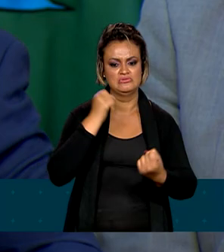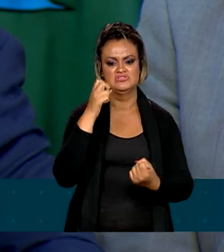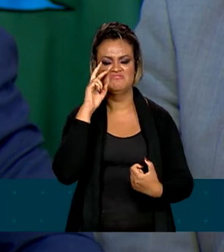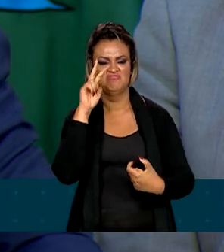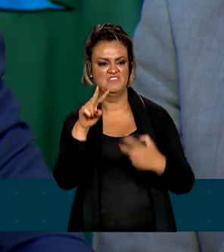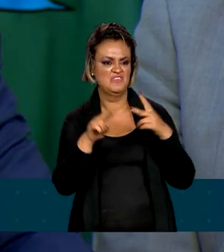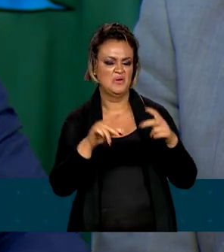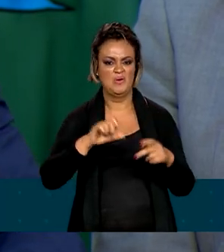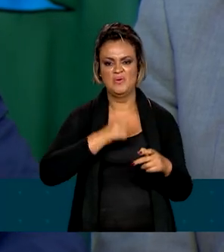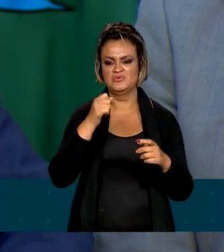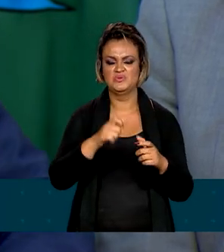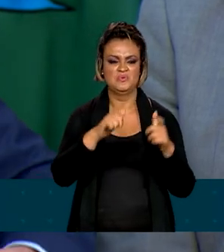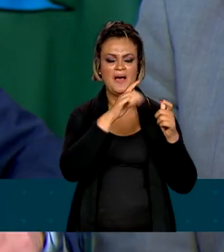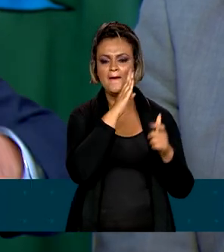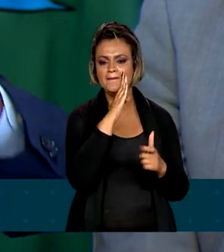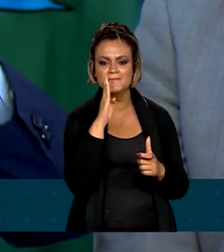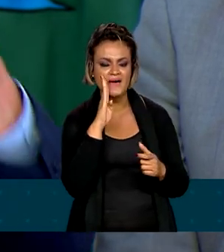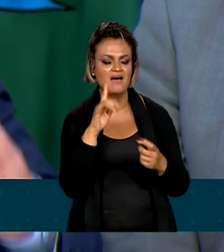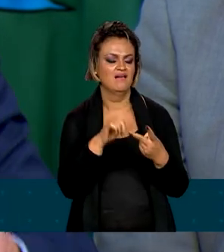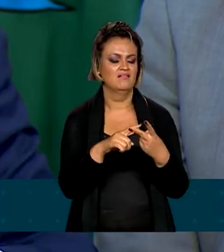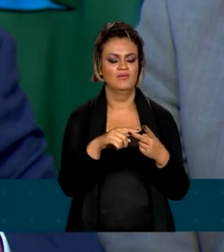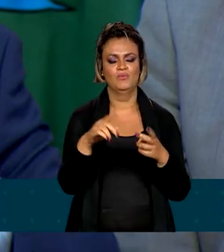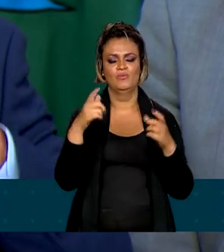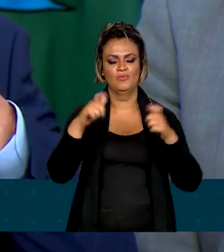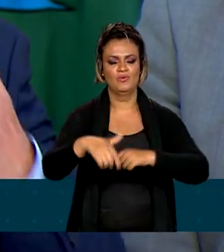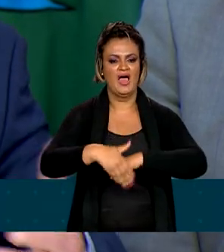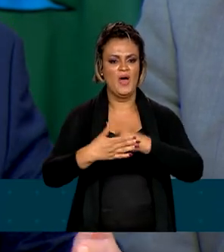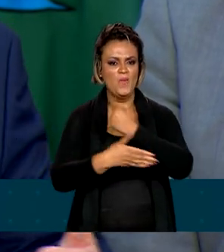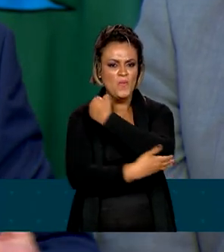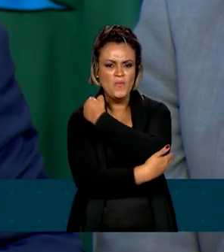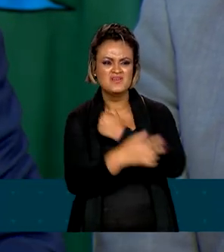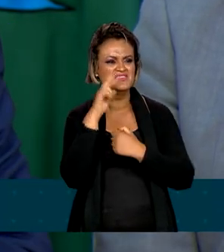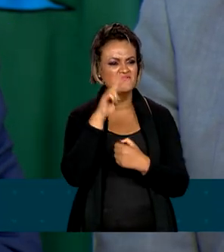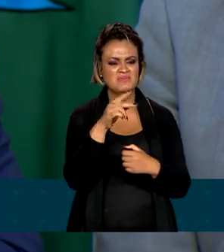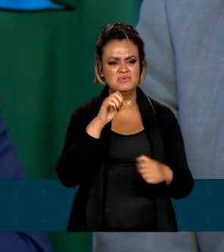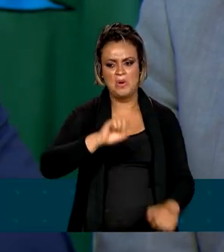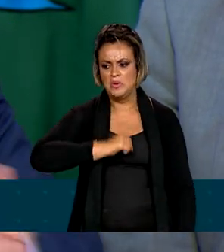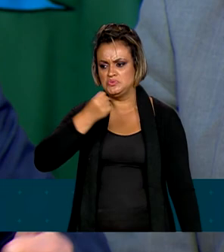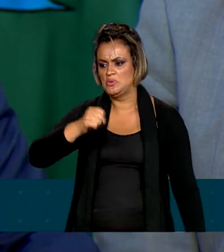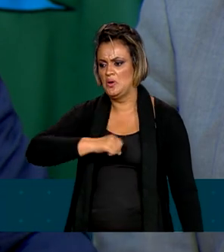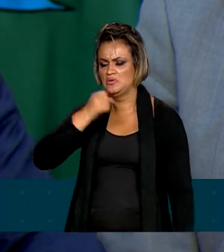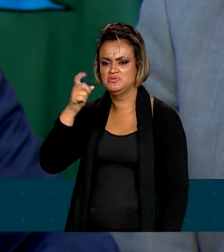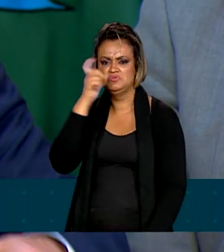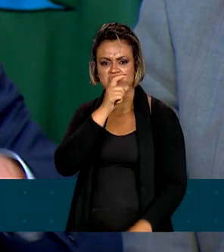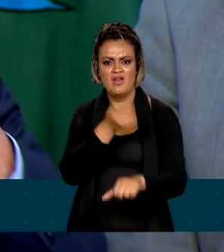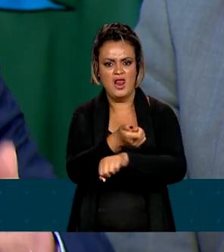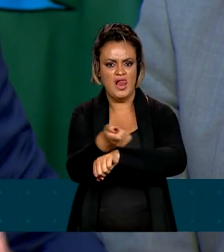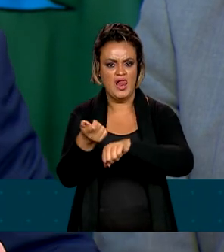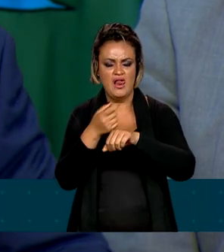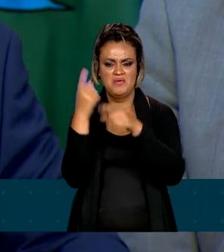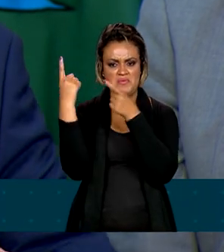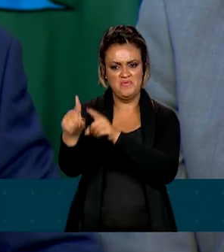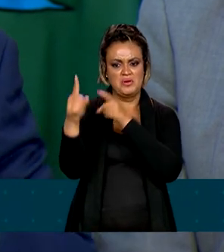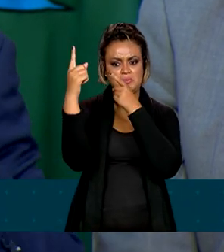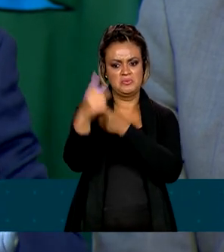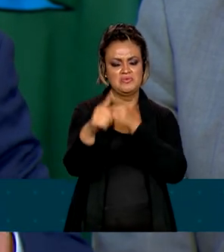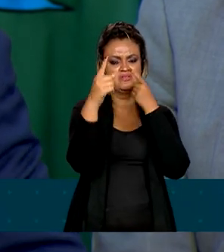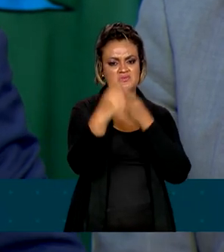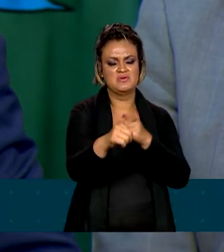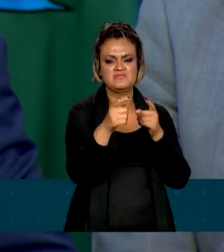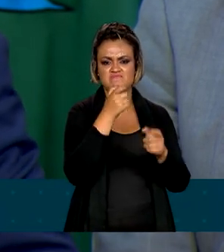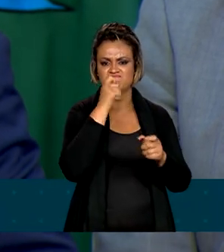esquina, em cada boteco, em cada lugar, o ódio, as mentiras, os fake news, as provocações,